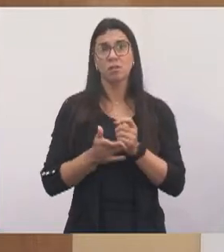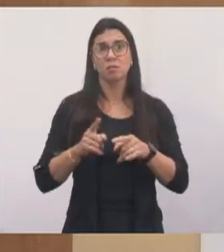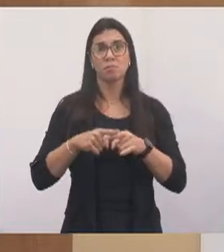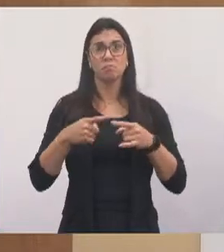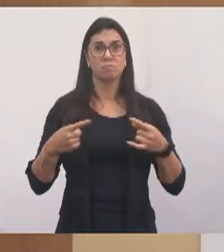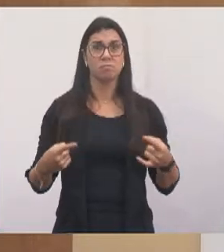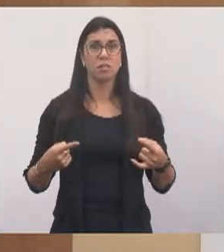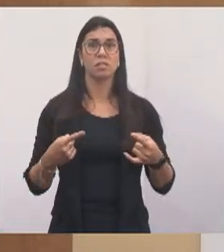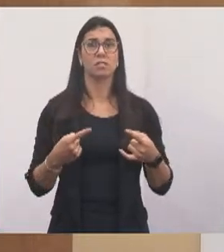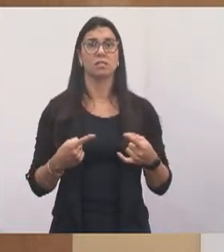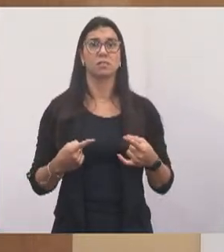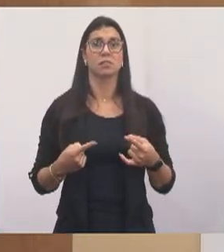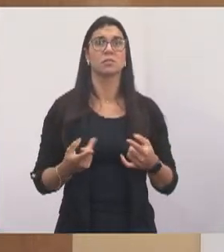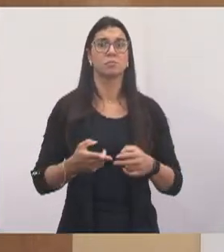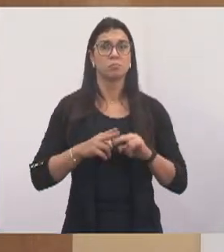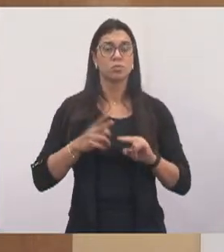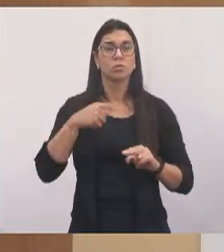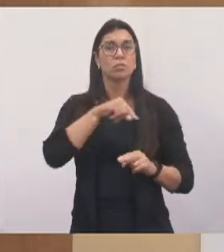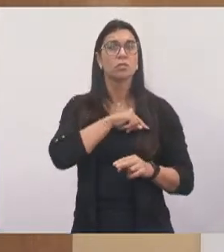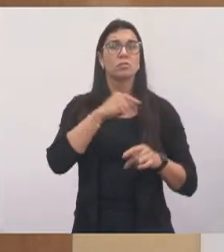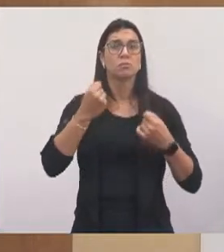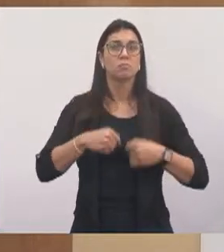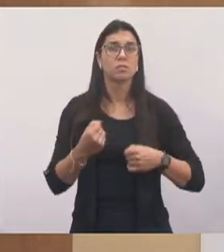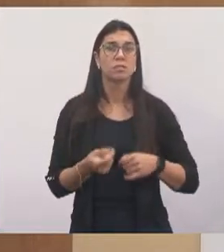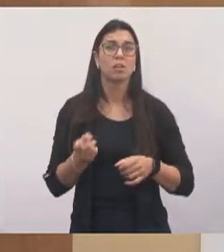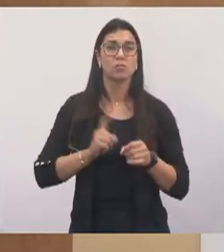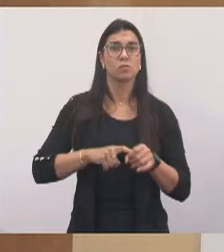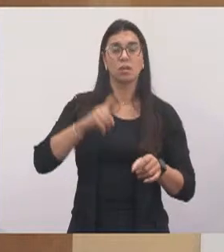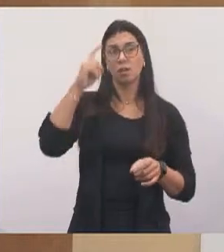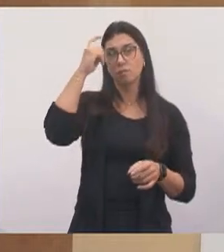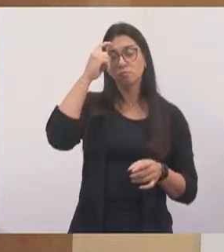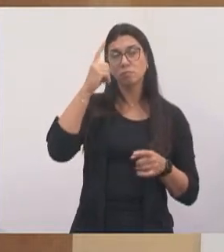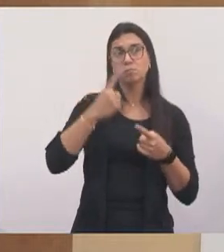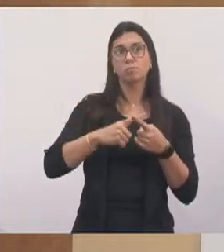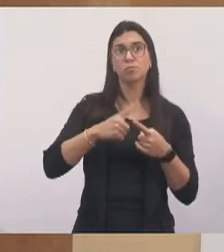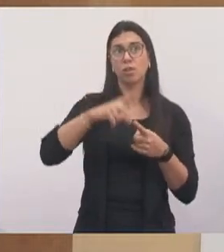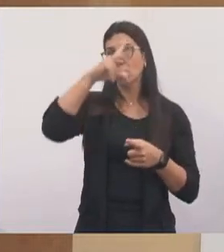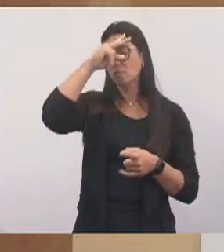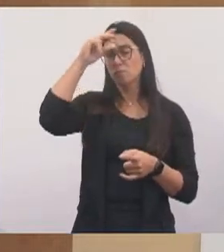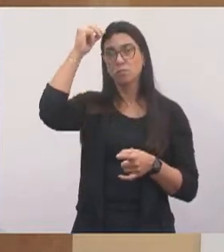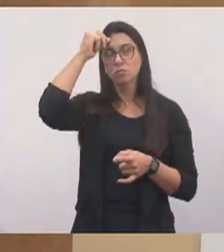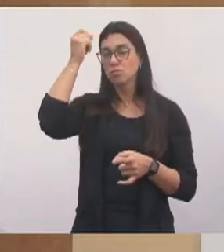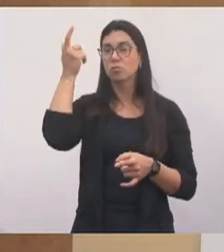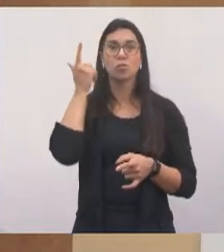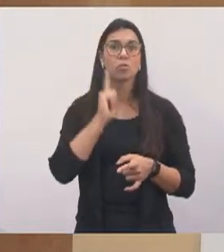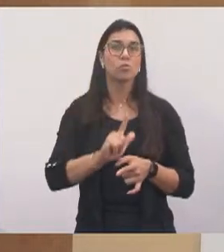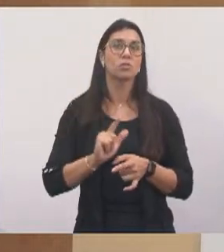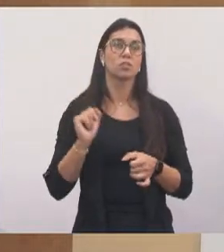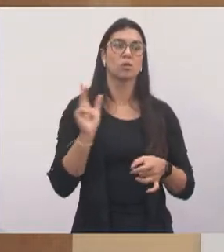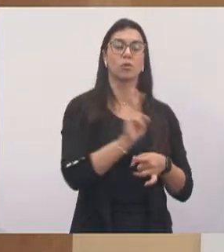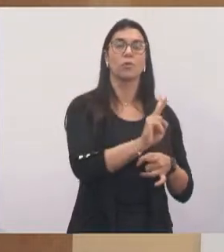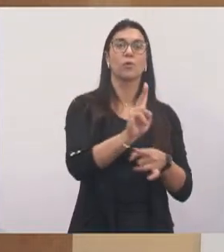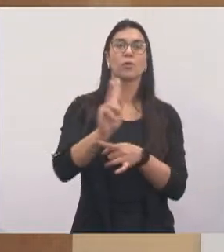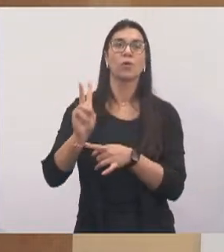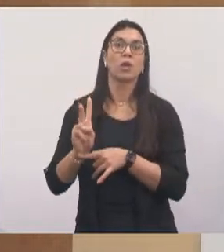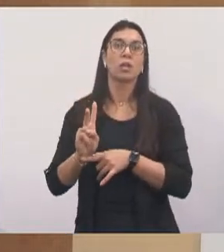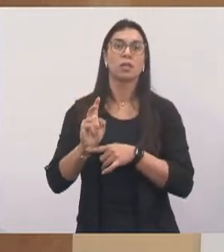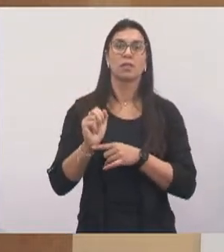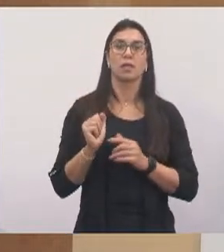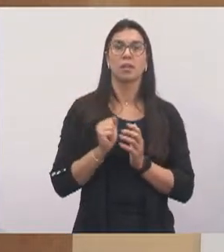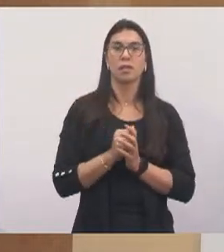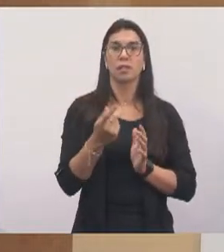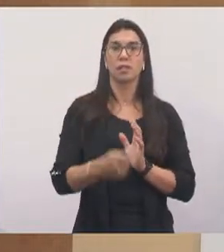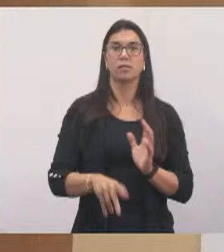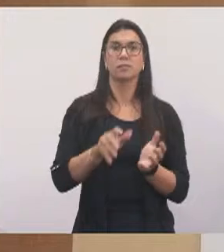aqui cabe perfeitamente essa releitura, porque a prefeitura não dá conta de cuidar dos animais que estão espalhados pela